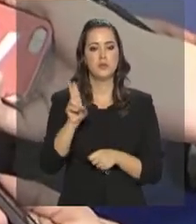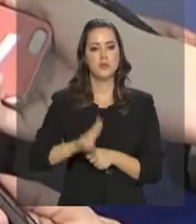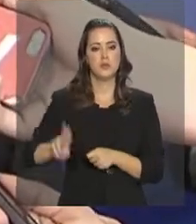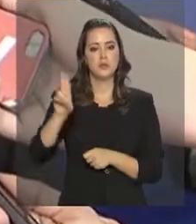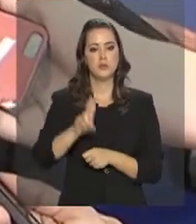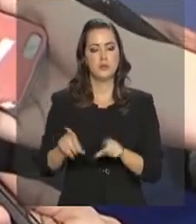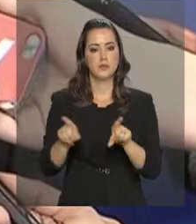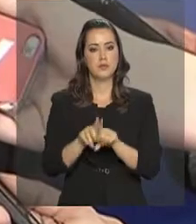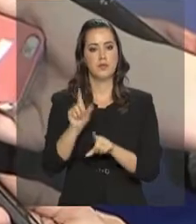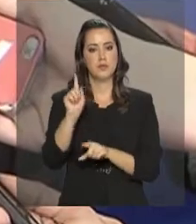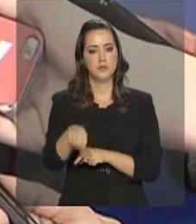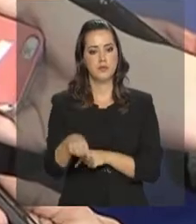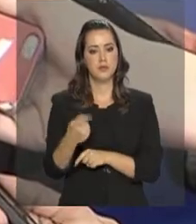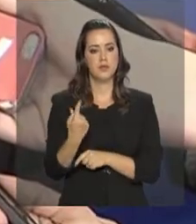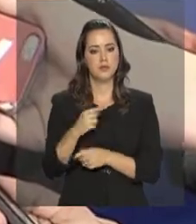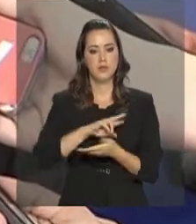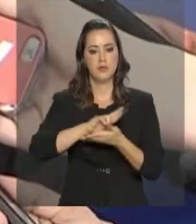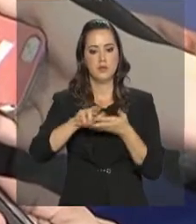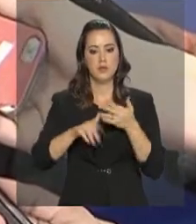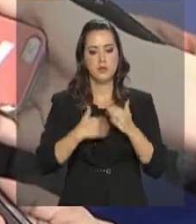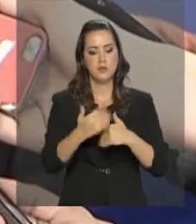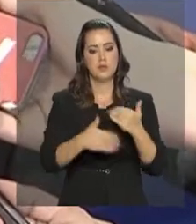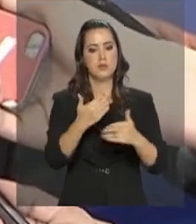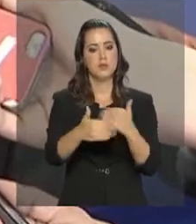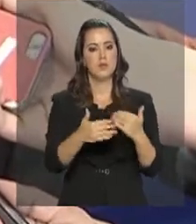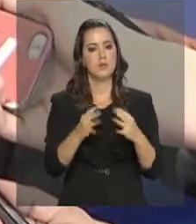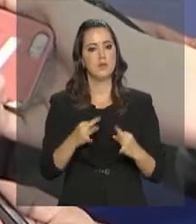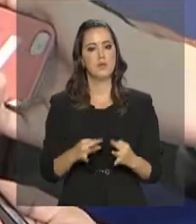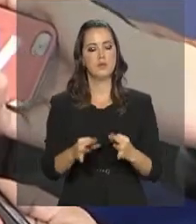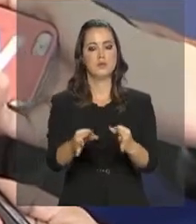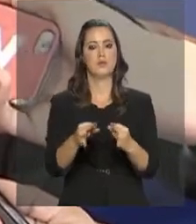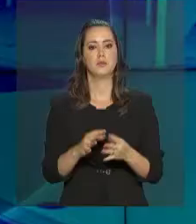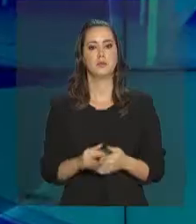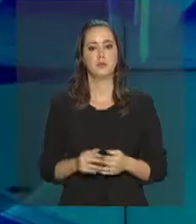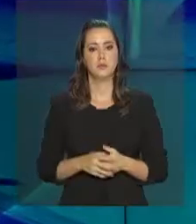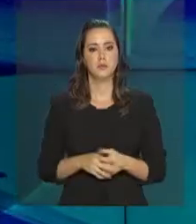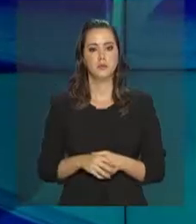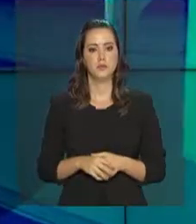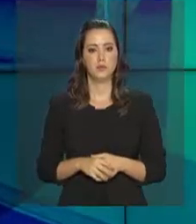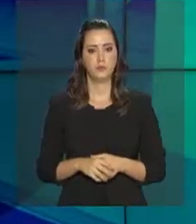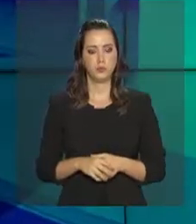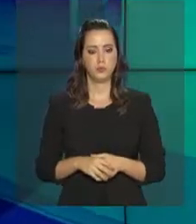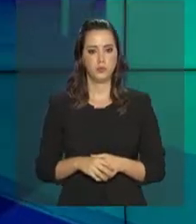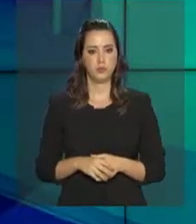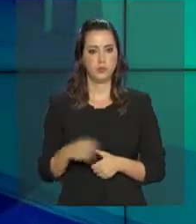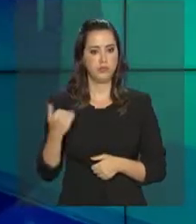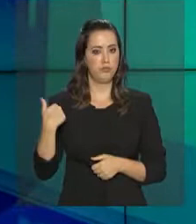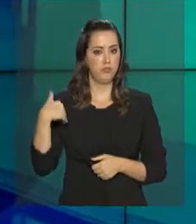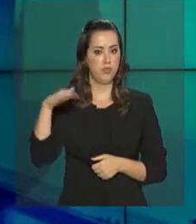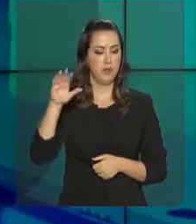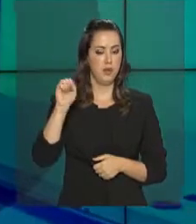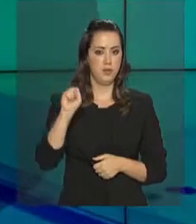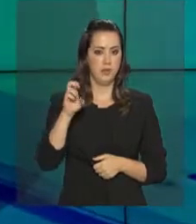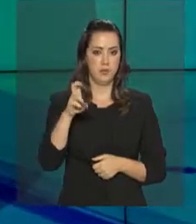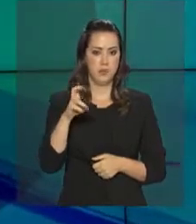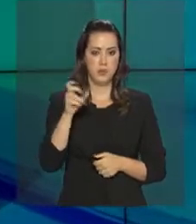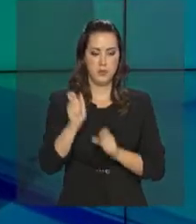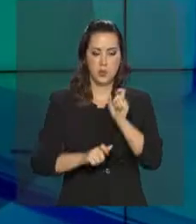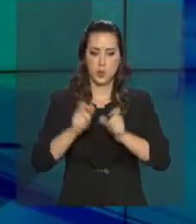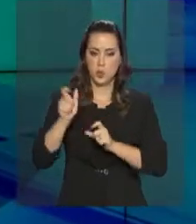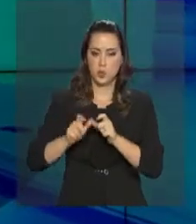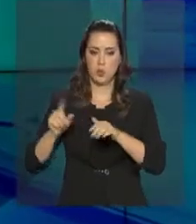ser utilizados em desenvolvimento tecnológico. Mais 85